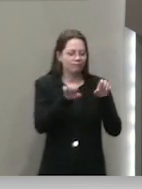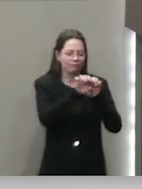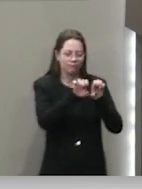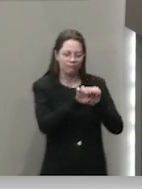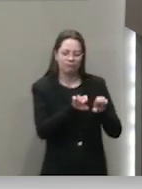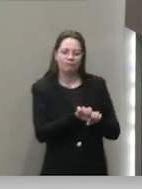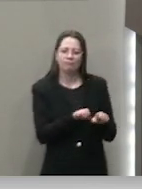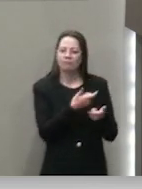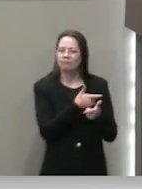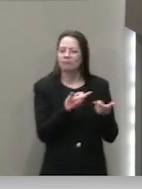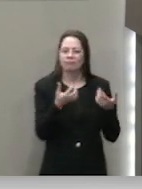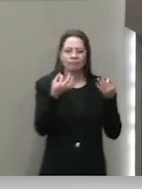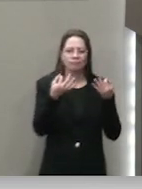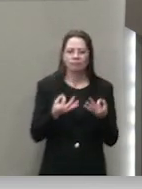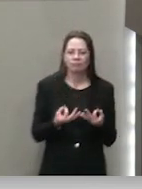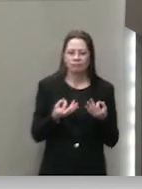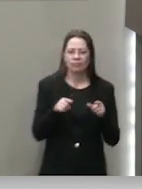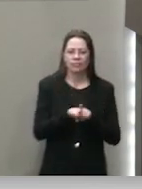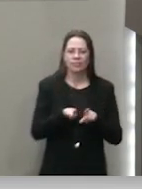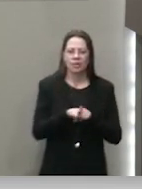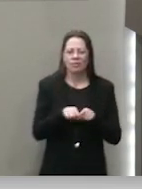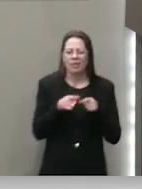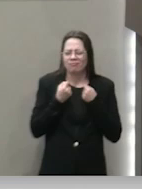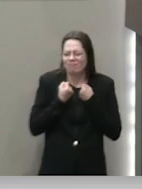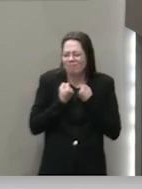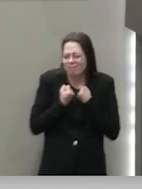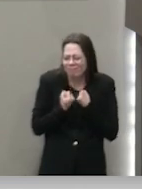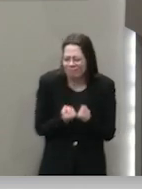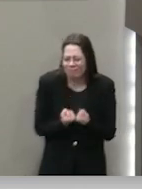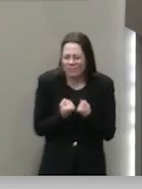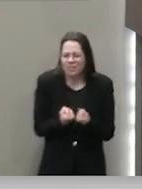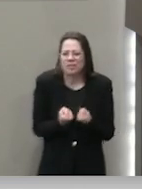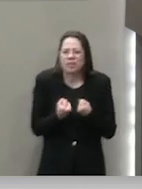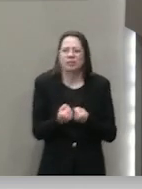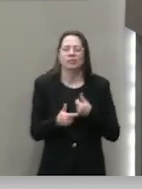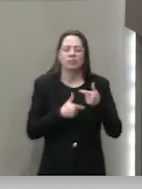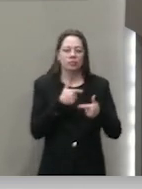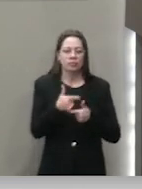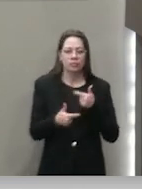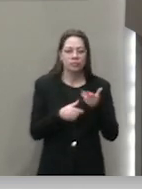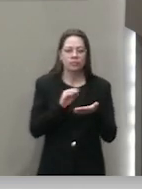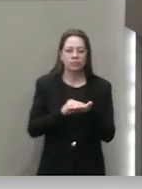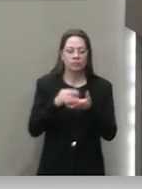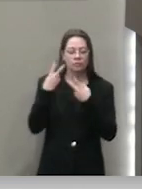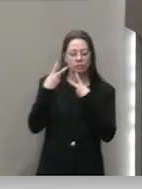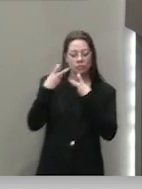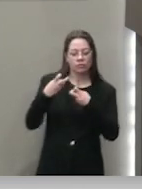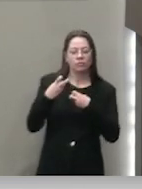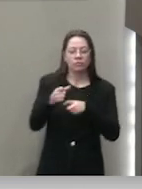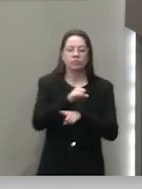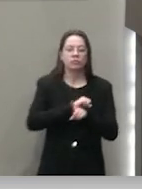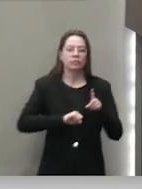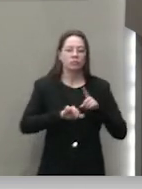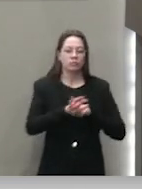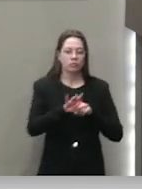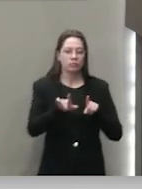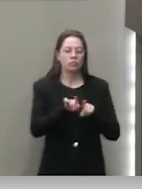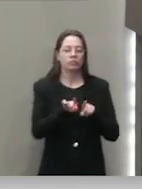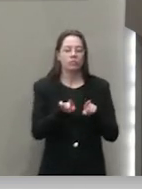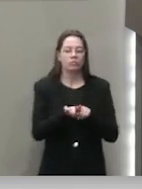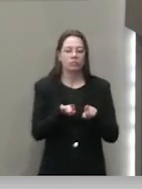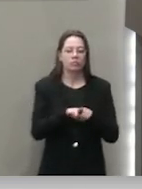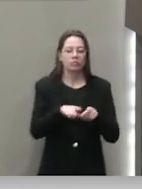inadequada, sobrecarga de trabalho, falta de reconhecimento social também contribuem para